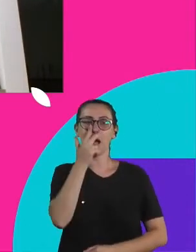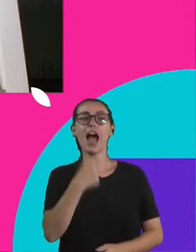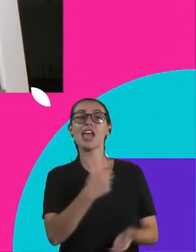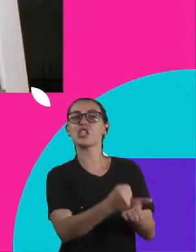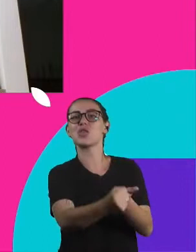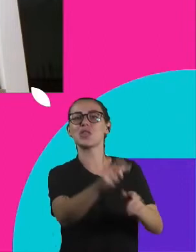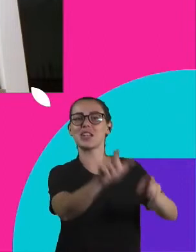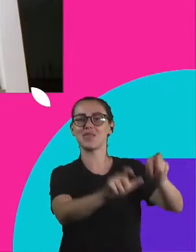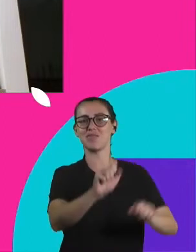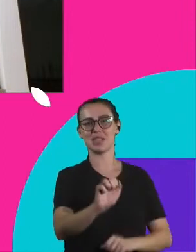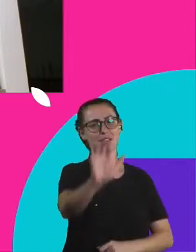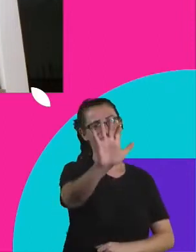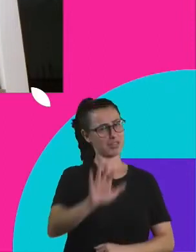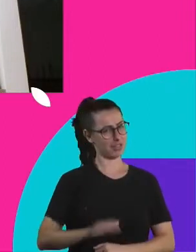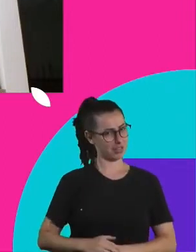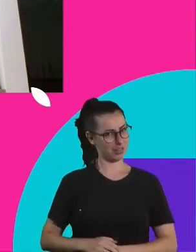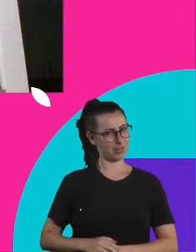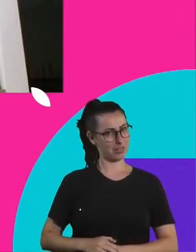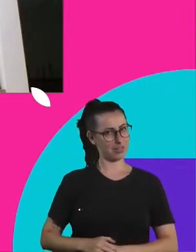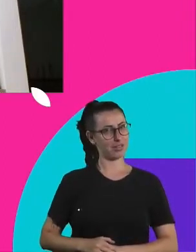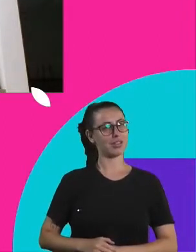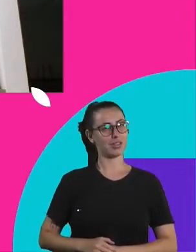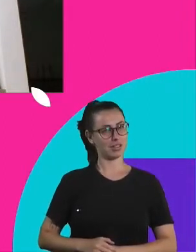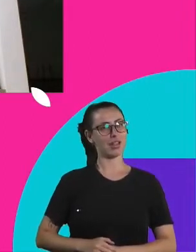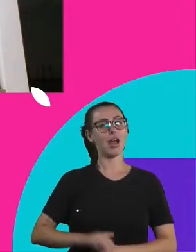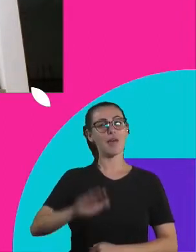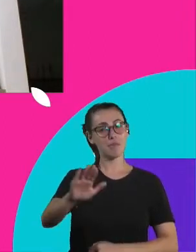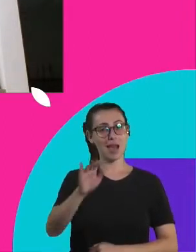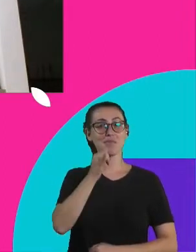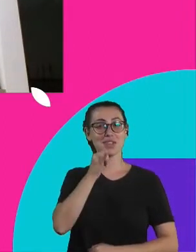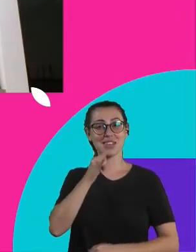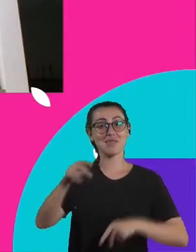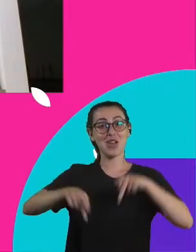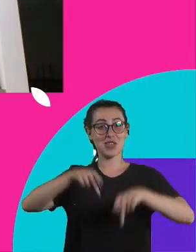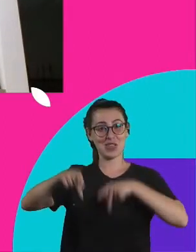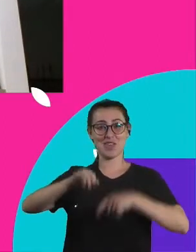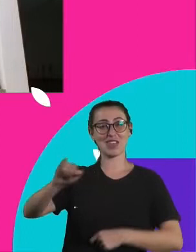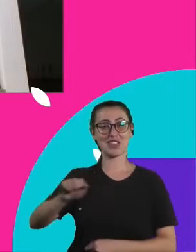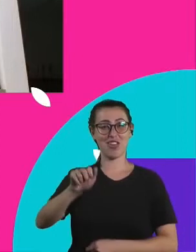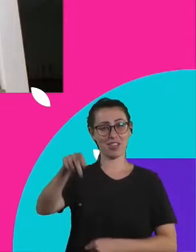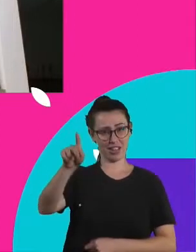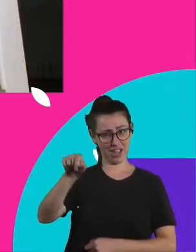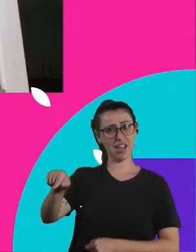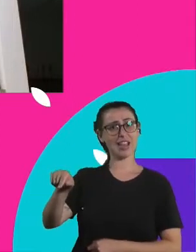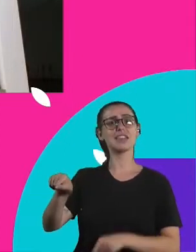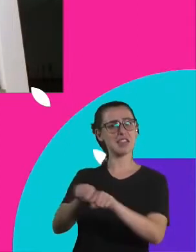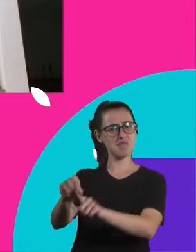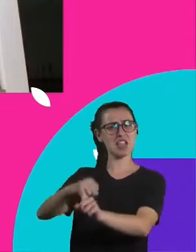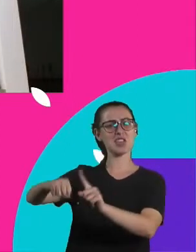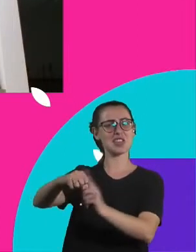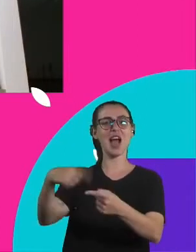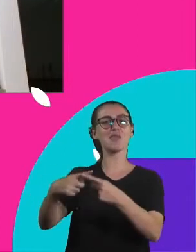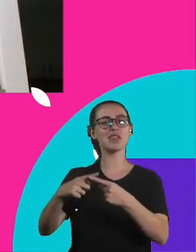favela fosse ser um negócio social, o Shopping JK é social. Ele tem diversidade, Shopping JK. Você vai lá, você